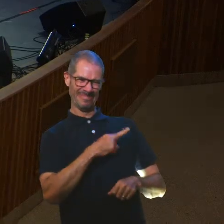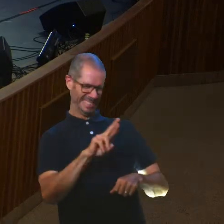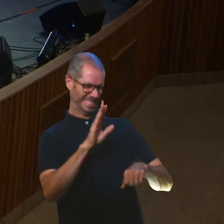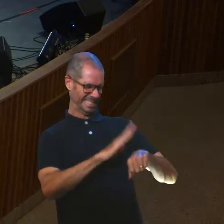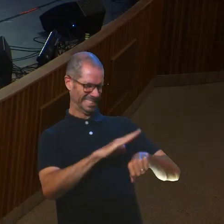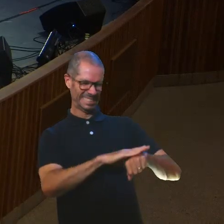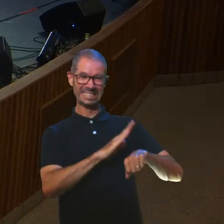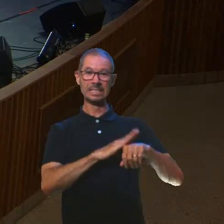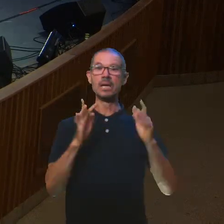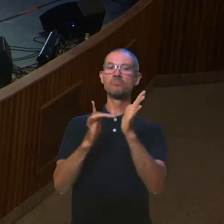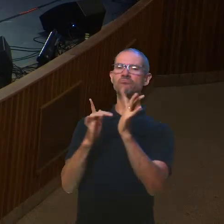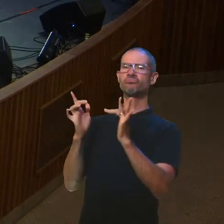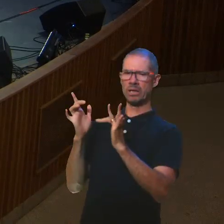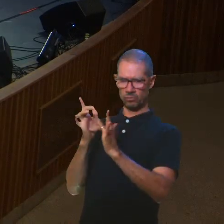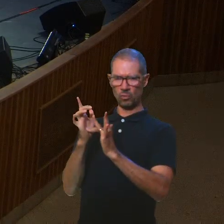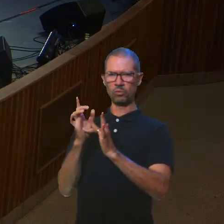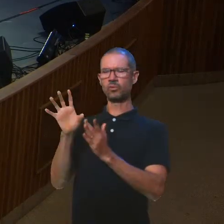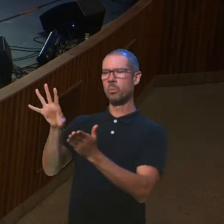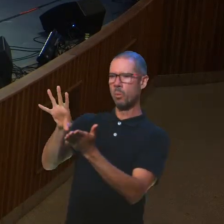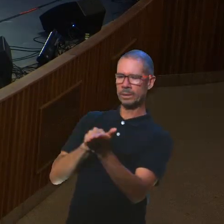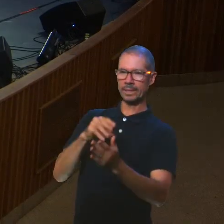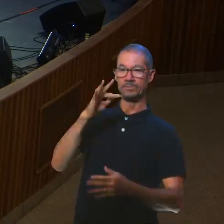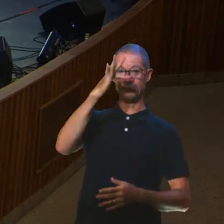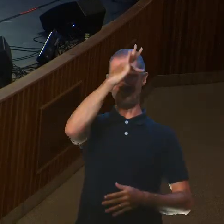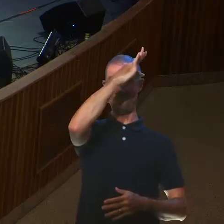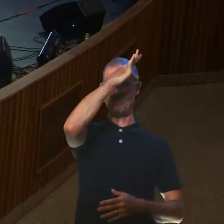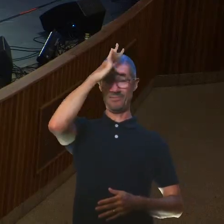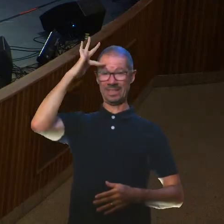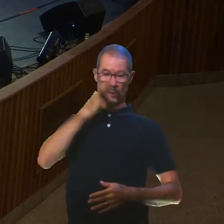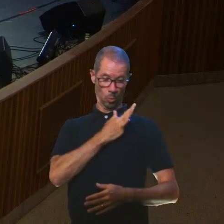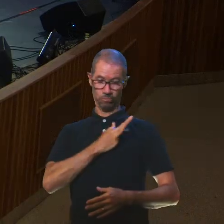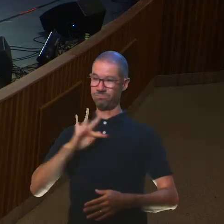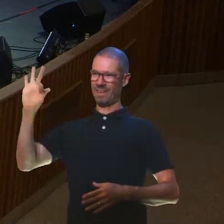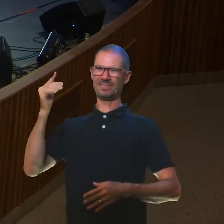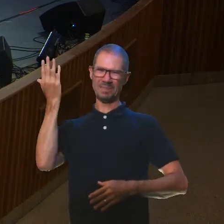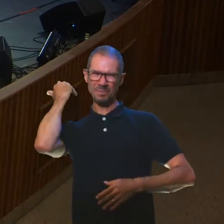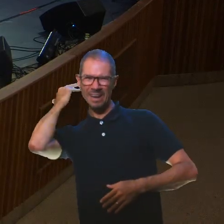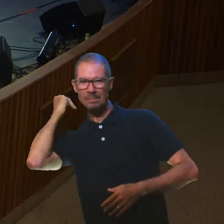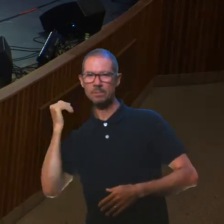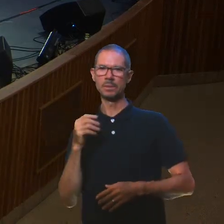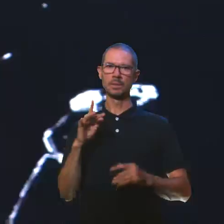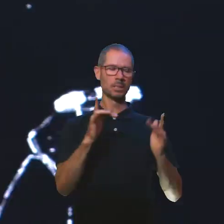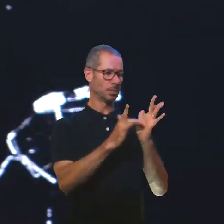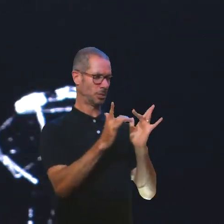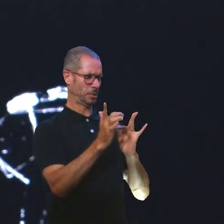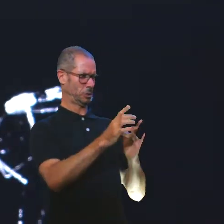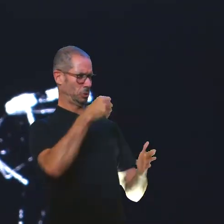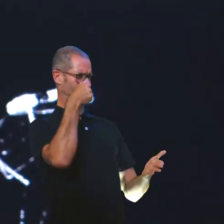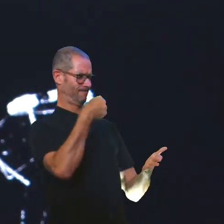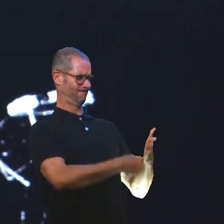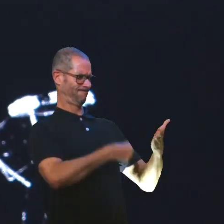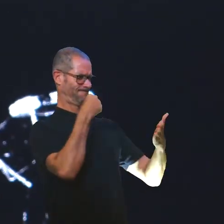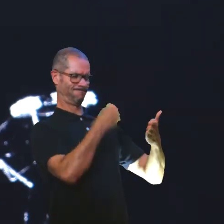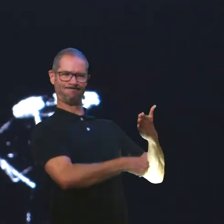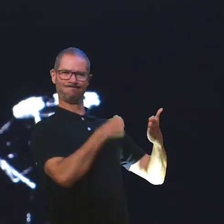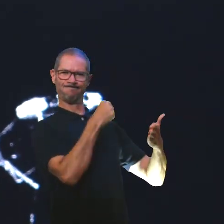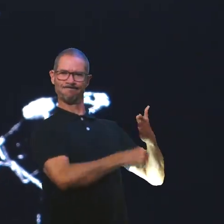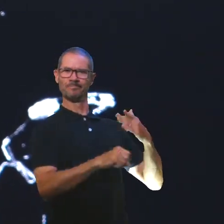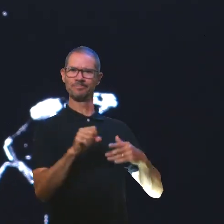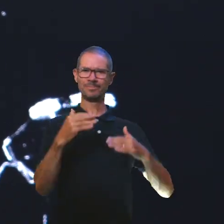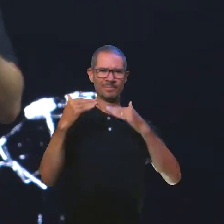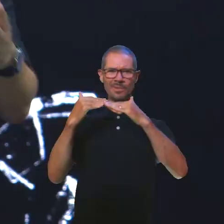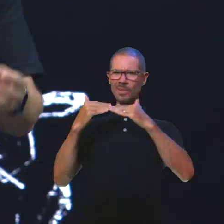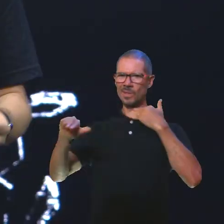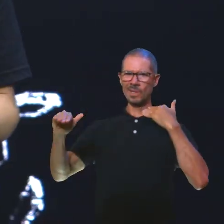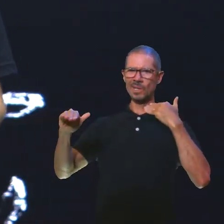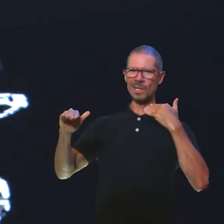por Jesus, inclusive, entre o modelo farisaico daquela própria época. E Jesus bateu muito forte com relação a isso. Porque não tem a ver com